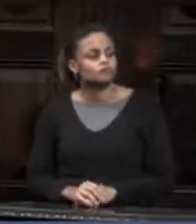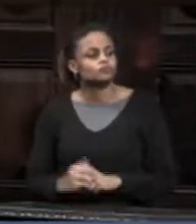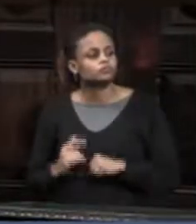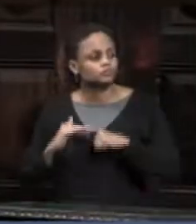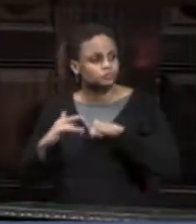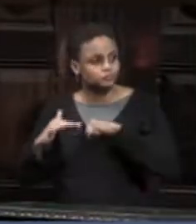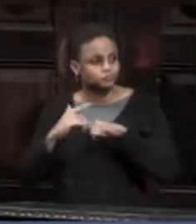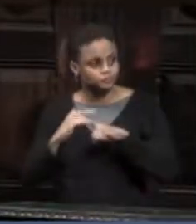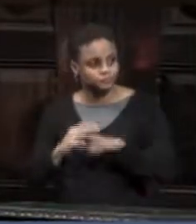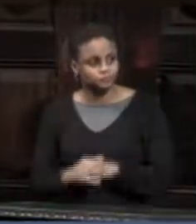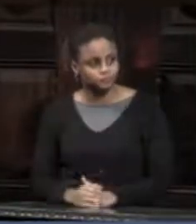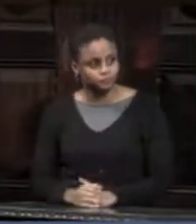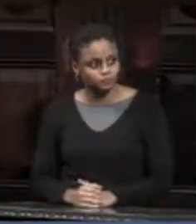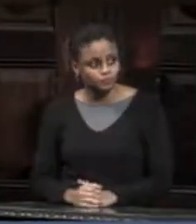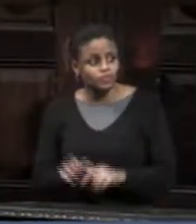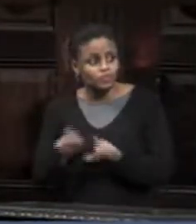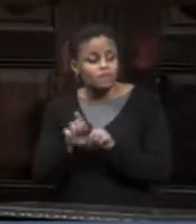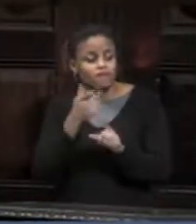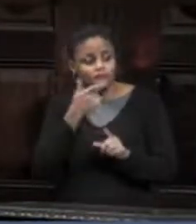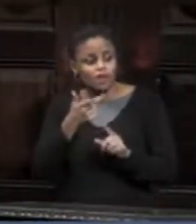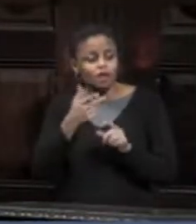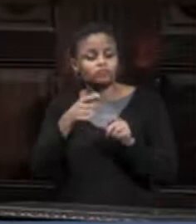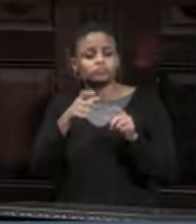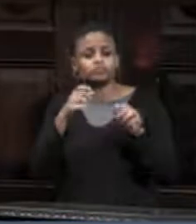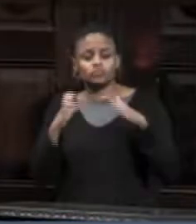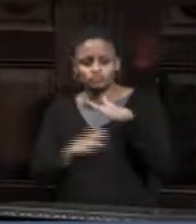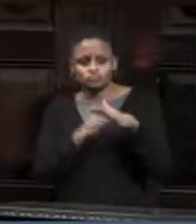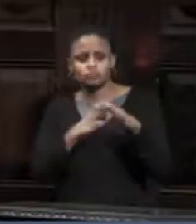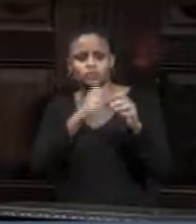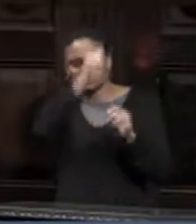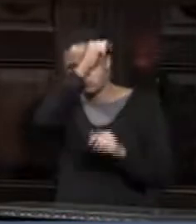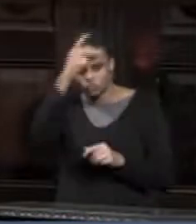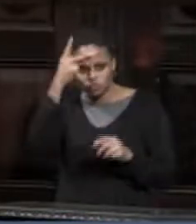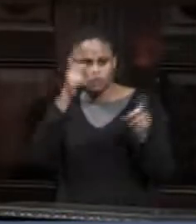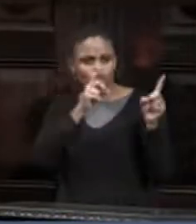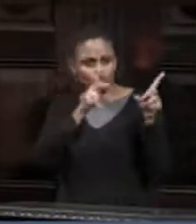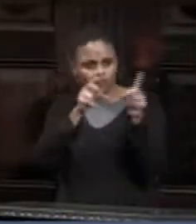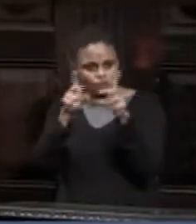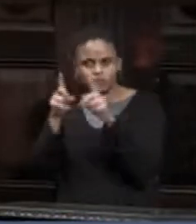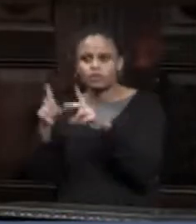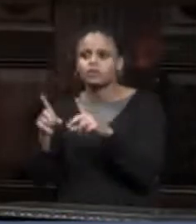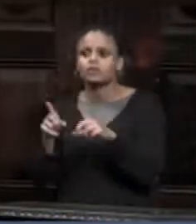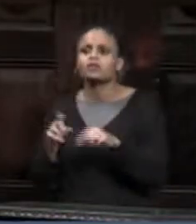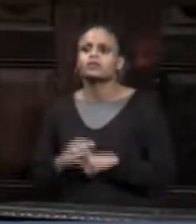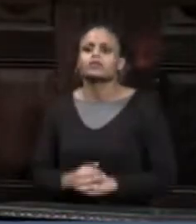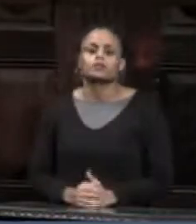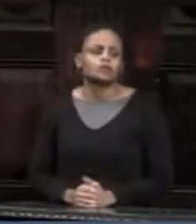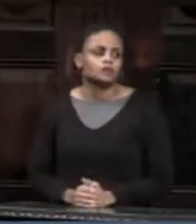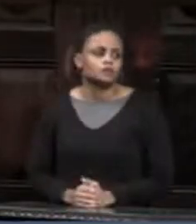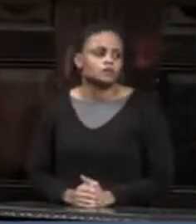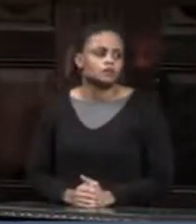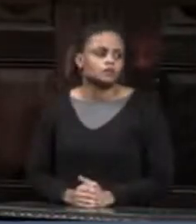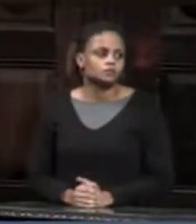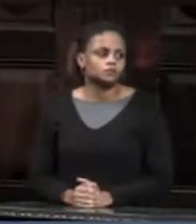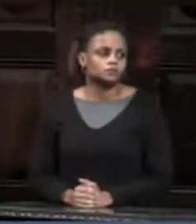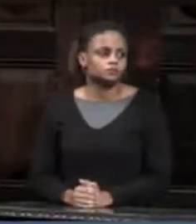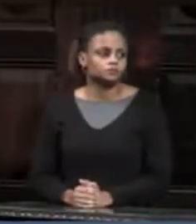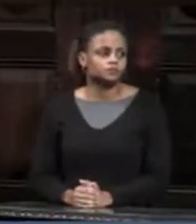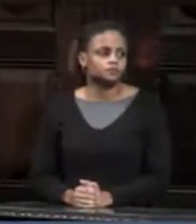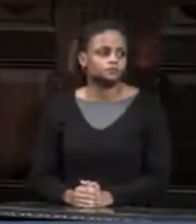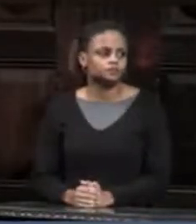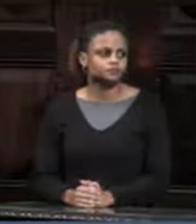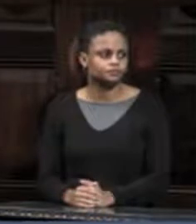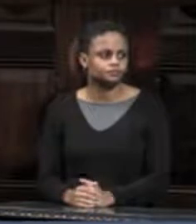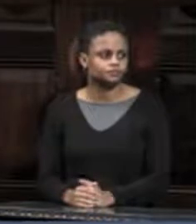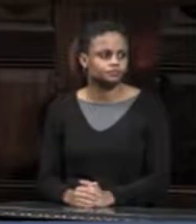em privatizar, de entregar para o grande capital esses valores nacionais.